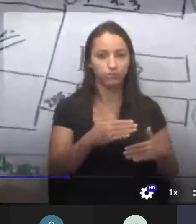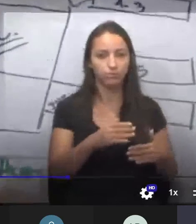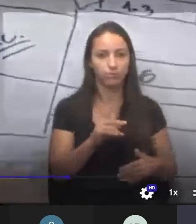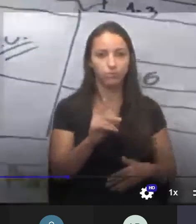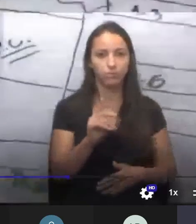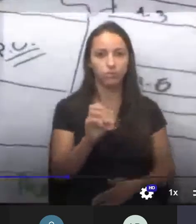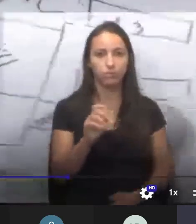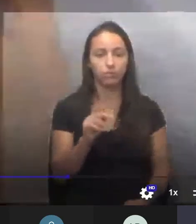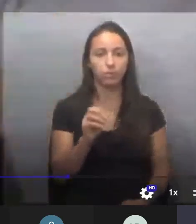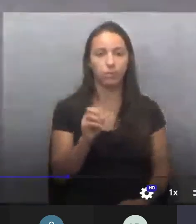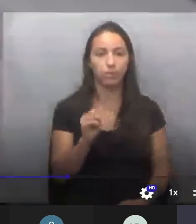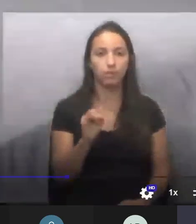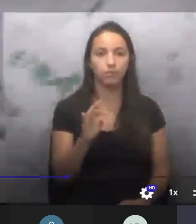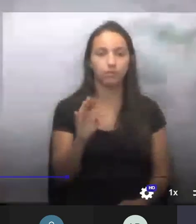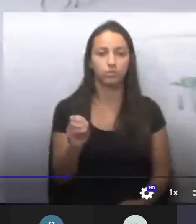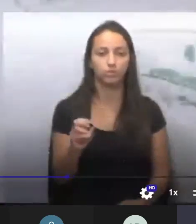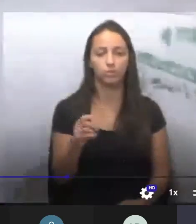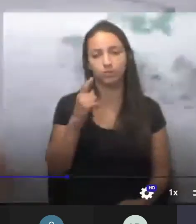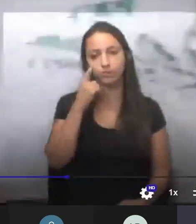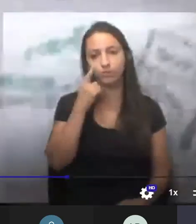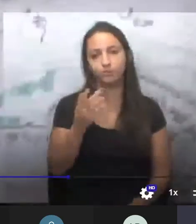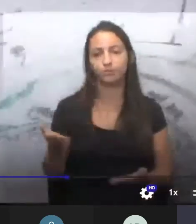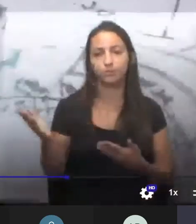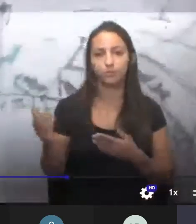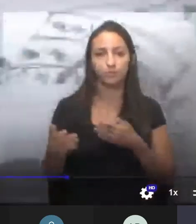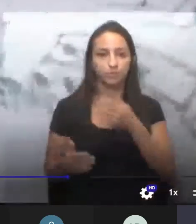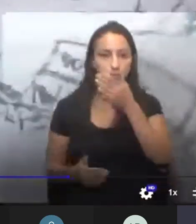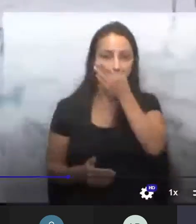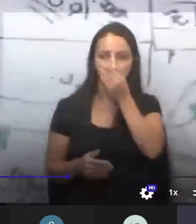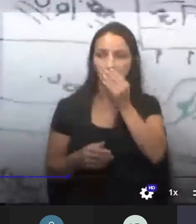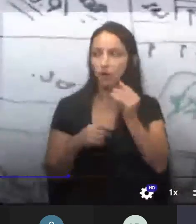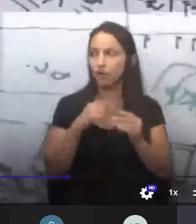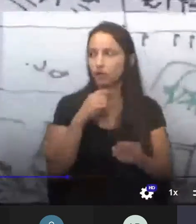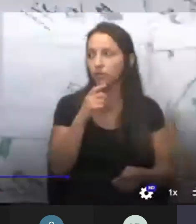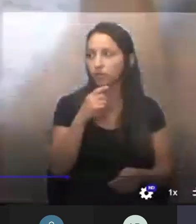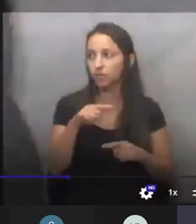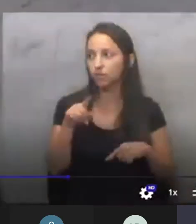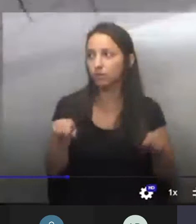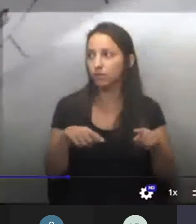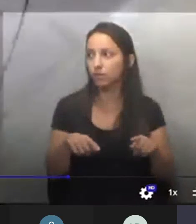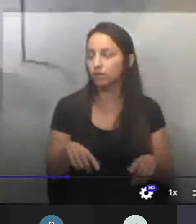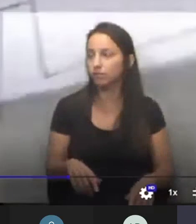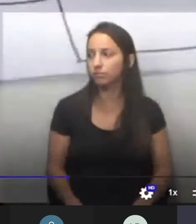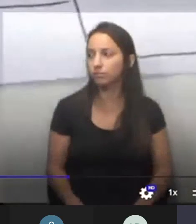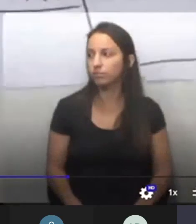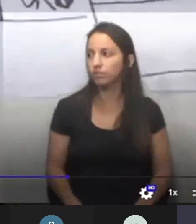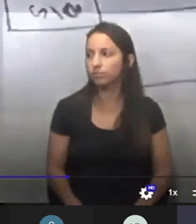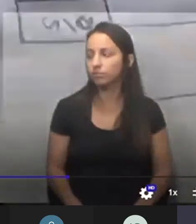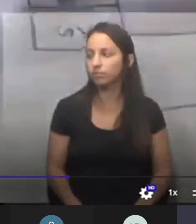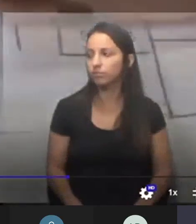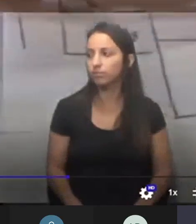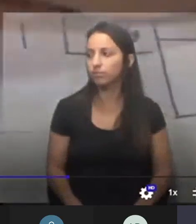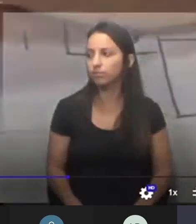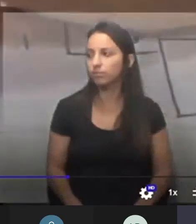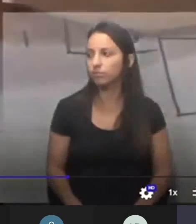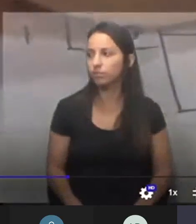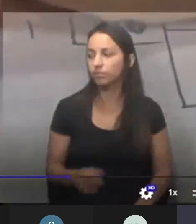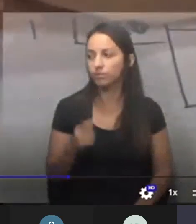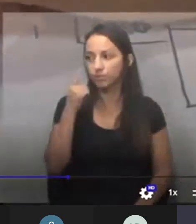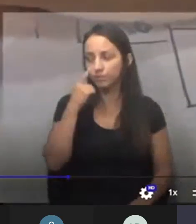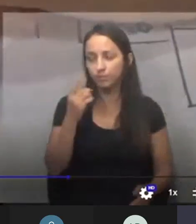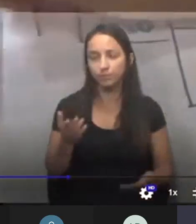do depósito, né? Vou virar aqui. Ops, não dá para virar. Passa tudo? Então tá, vamos aqui embaixo.